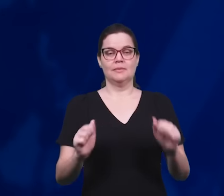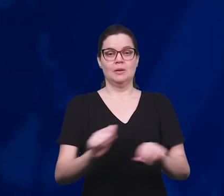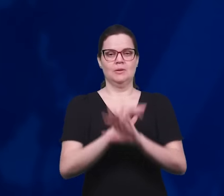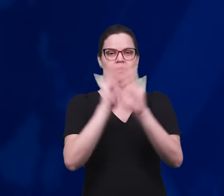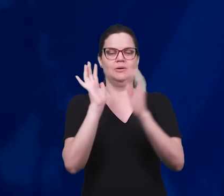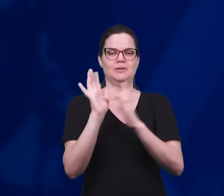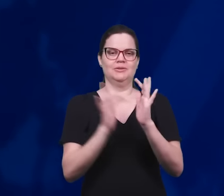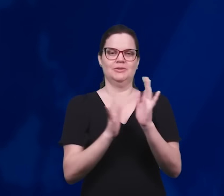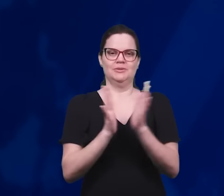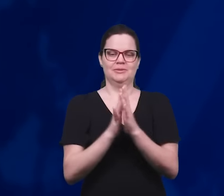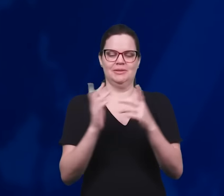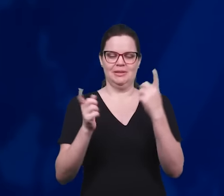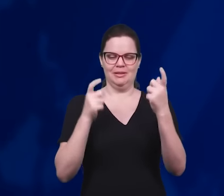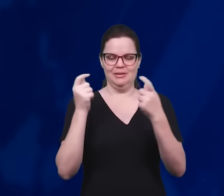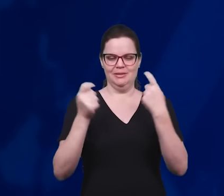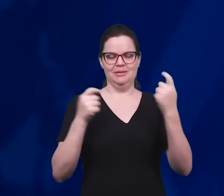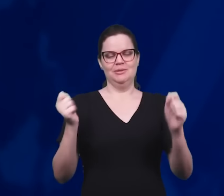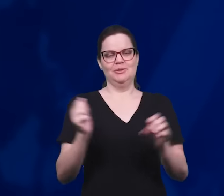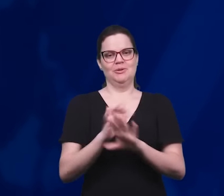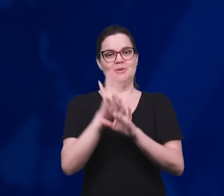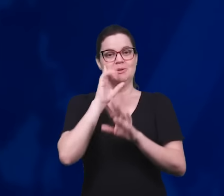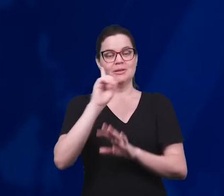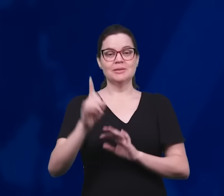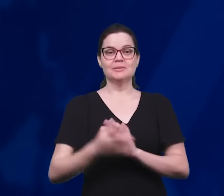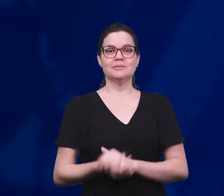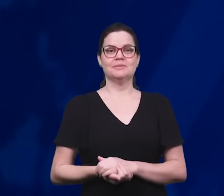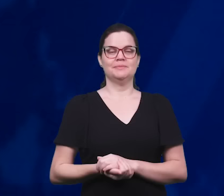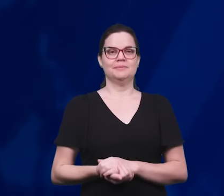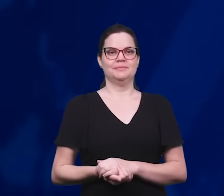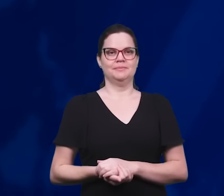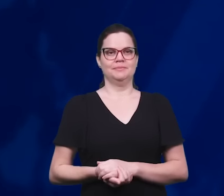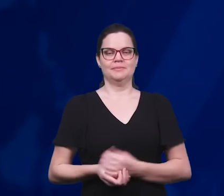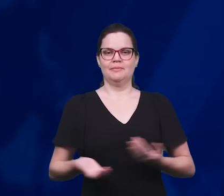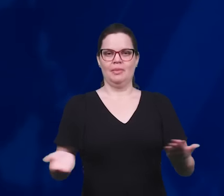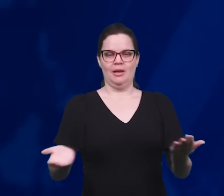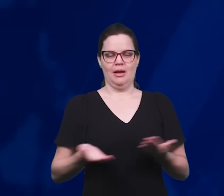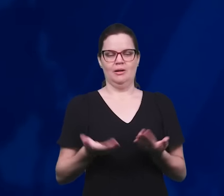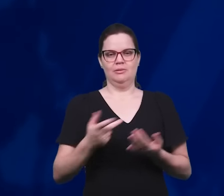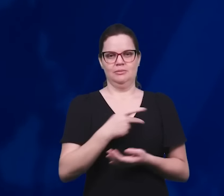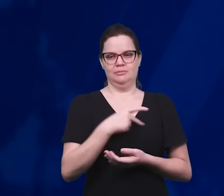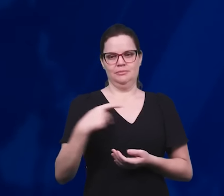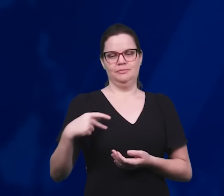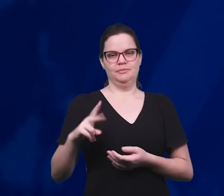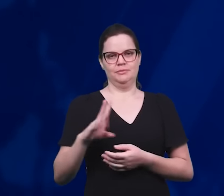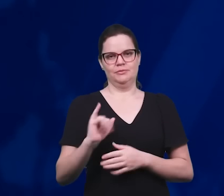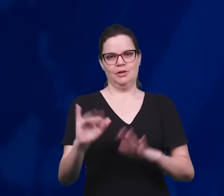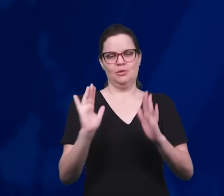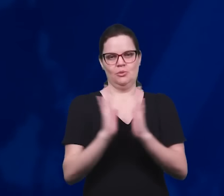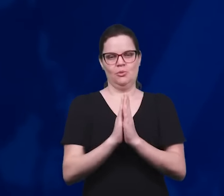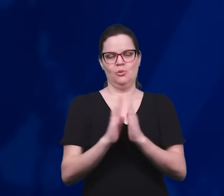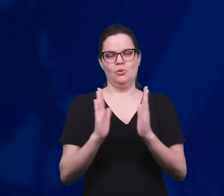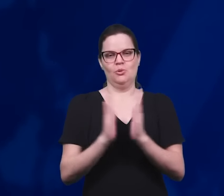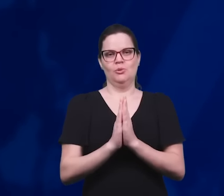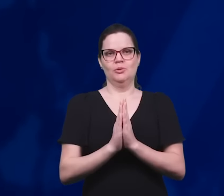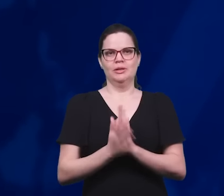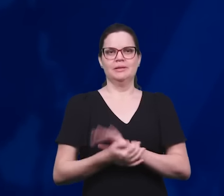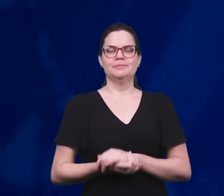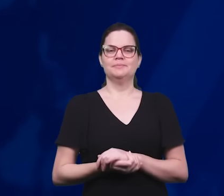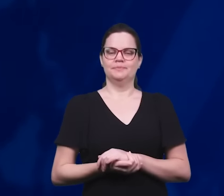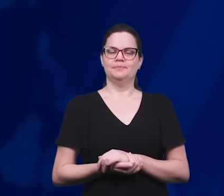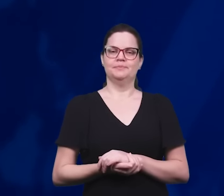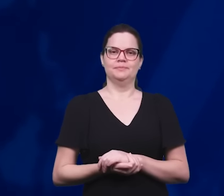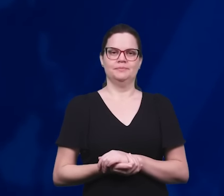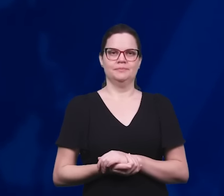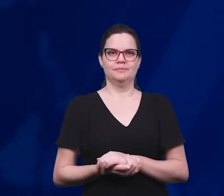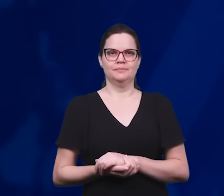Glória a Jesus, bendito seja o nome do Senhor. E nesta hora ouviremos uma oração que será feita por